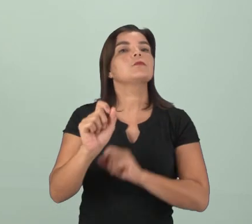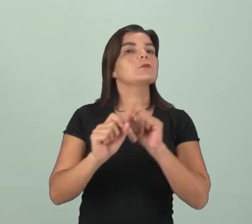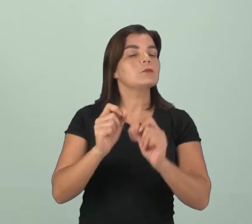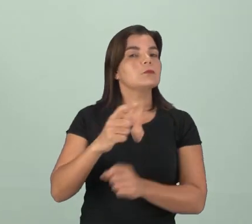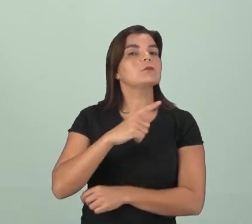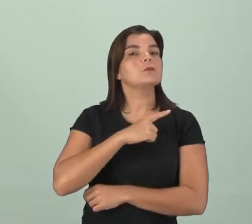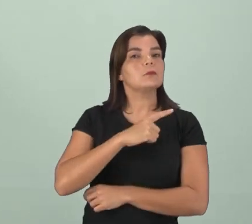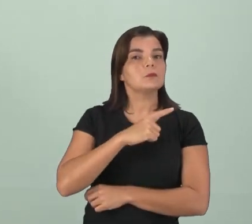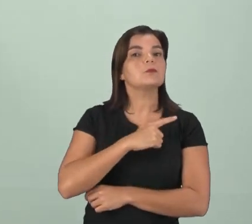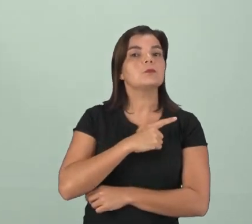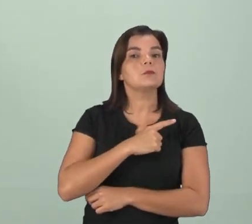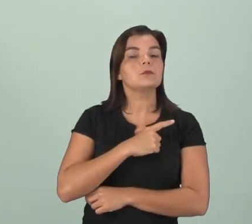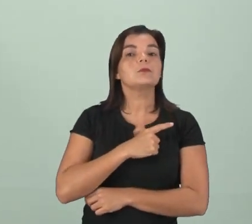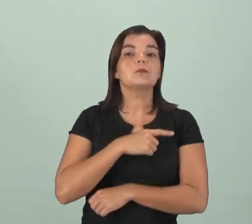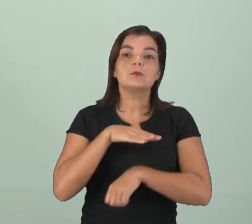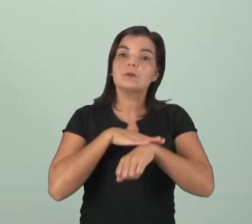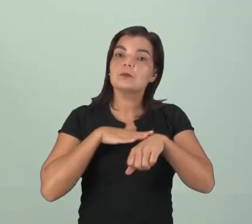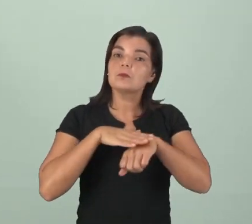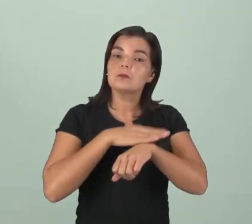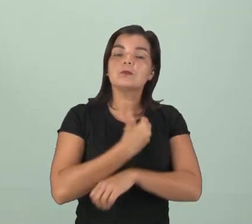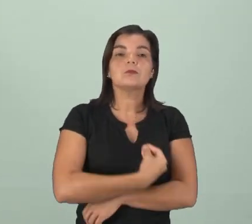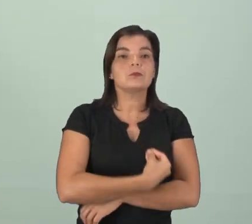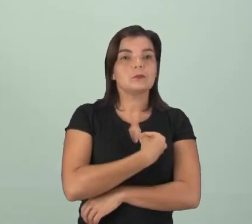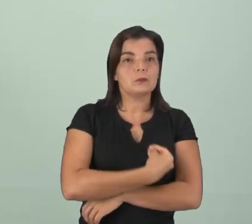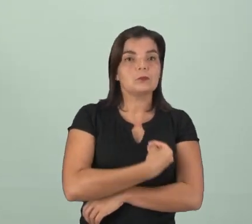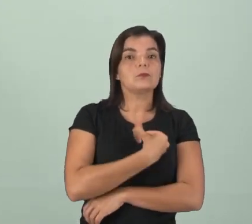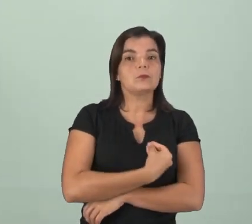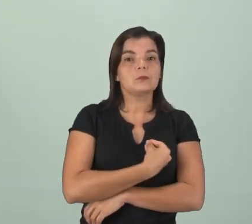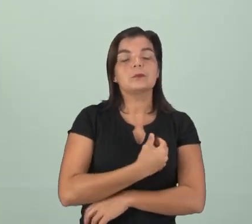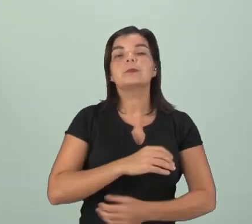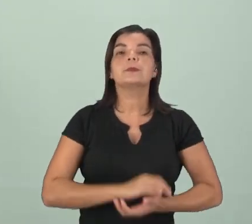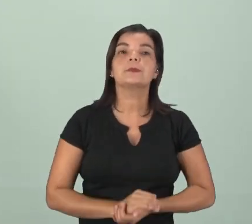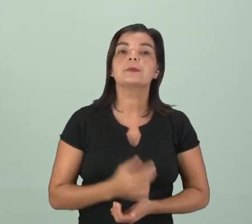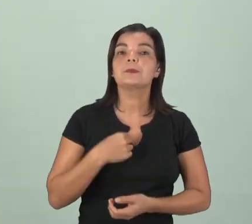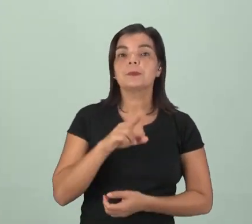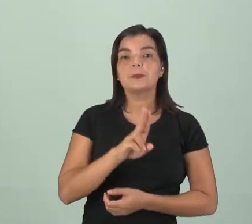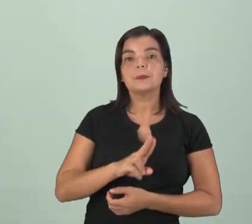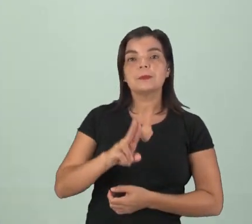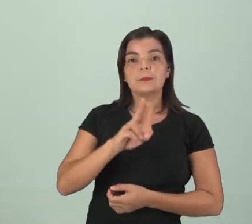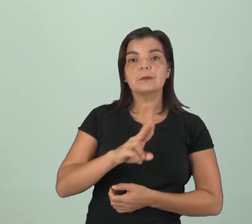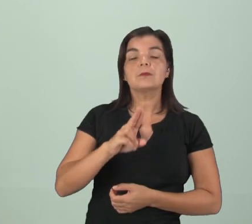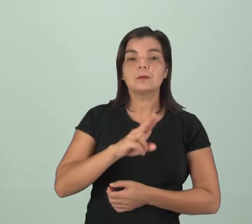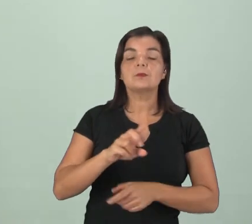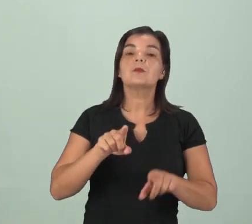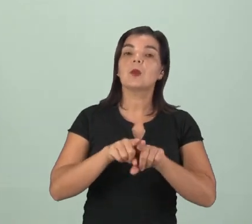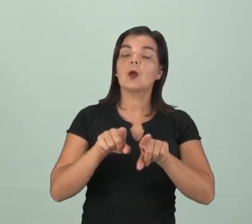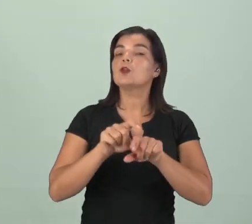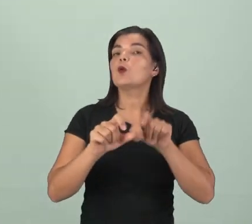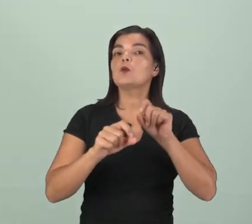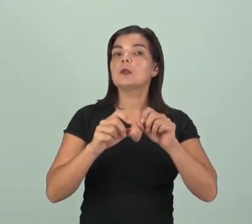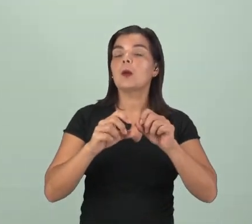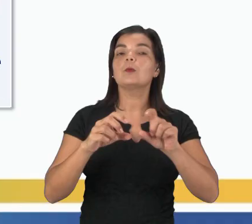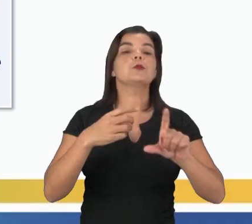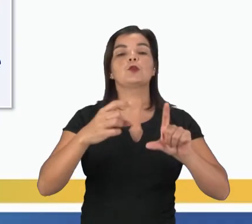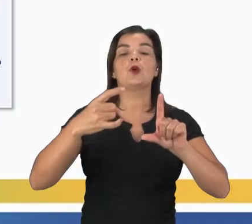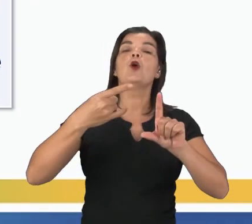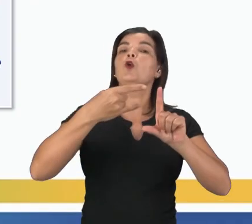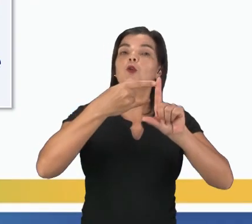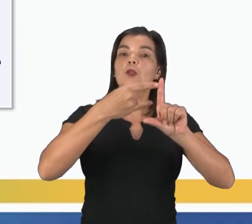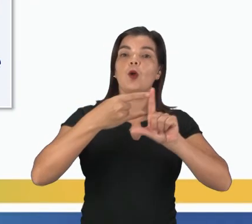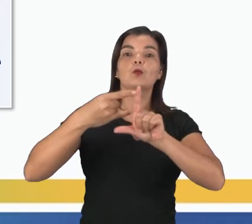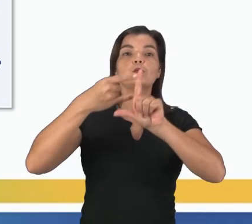que haja essa conversa, essa participação, não é? A gente está usando muito lives agora nesse momento, né? E a